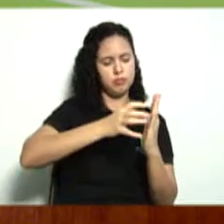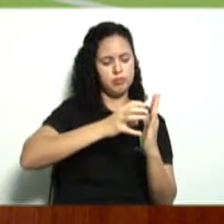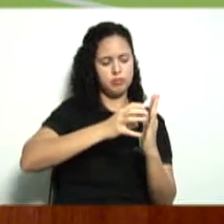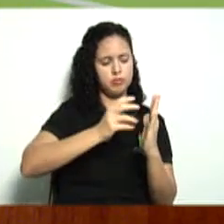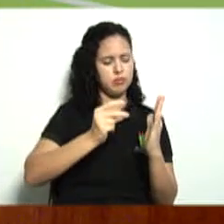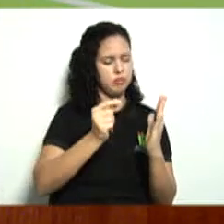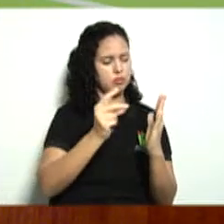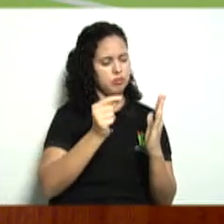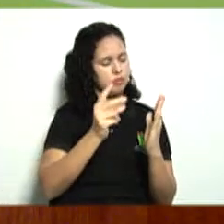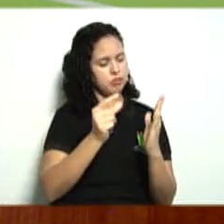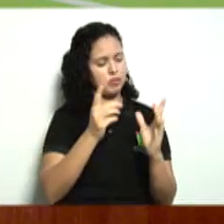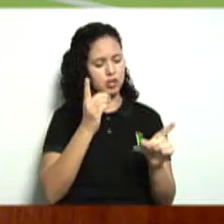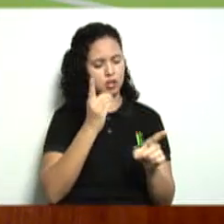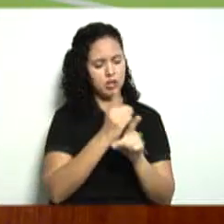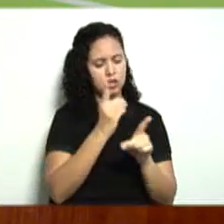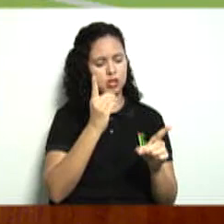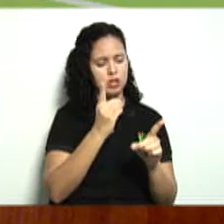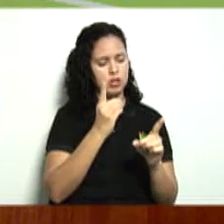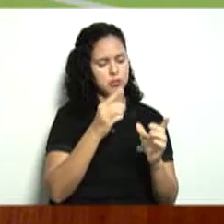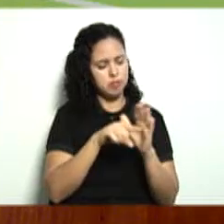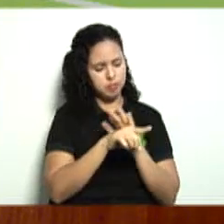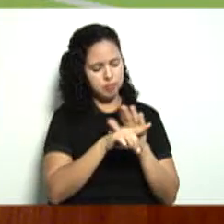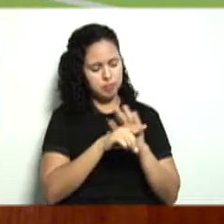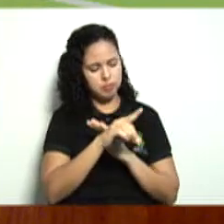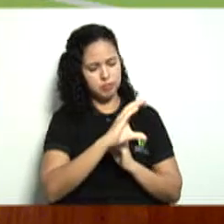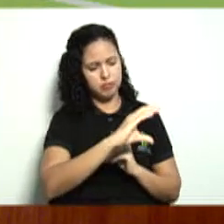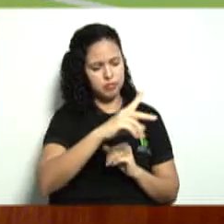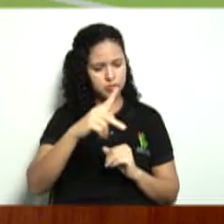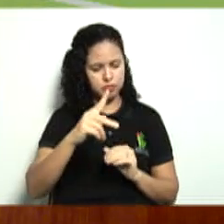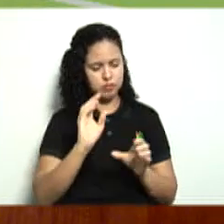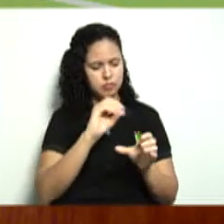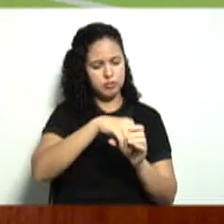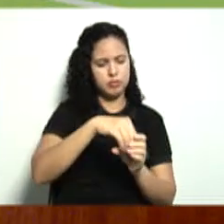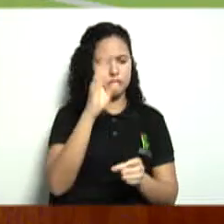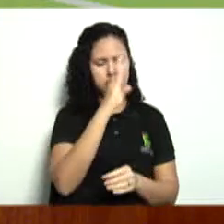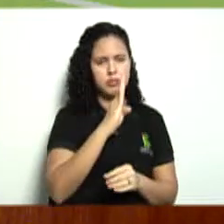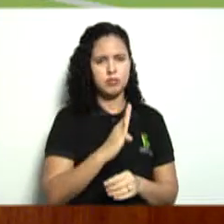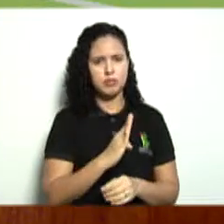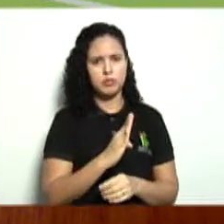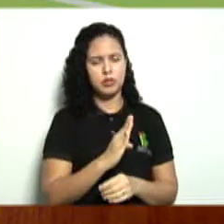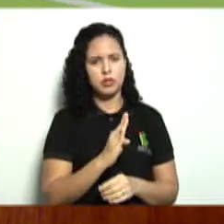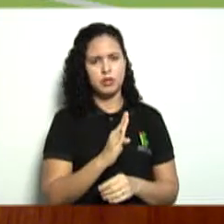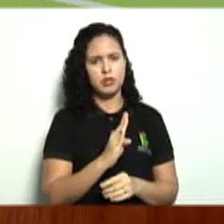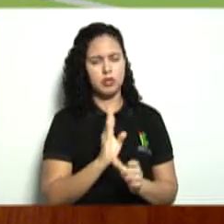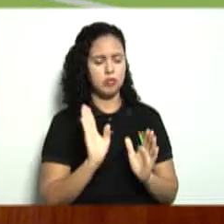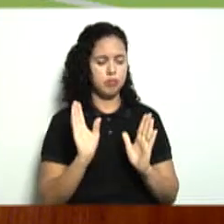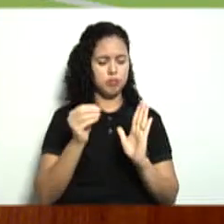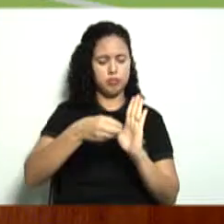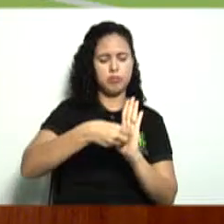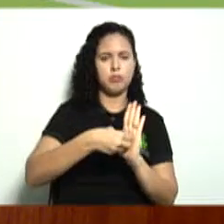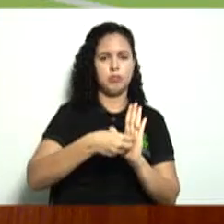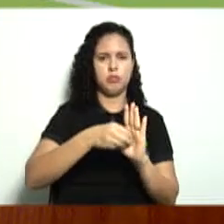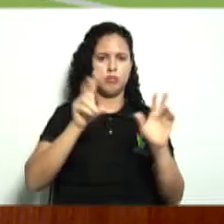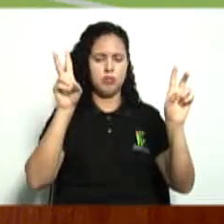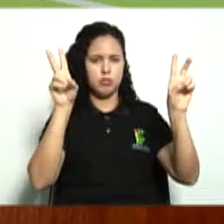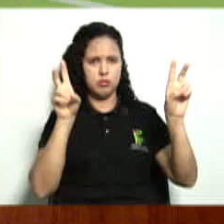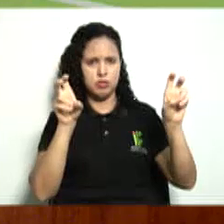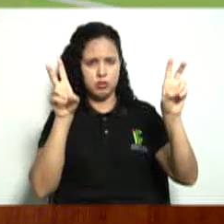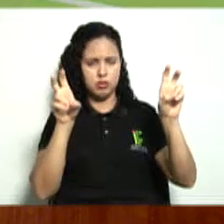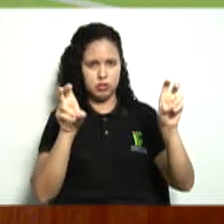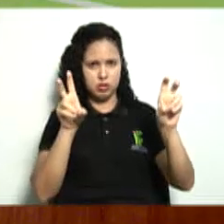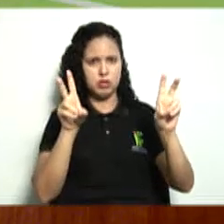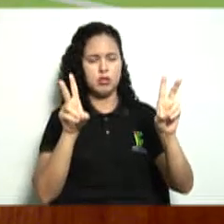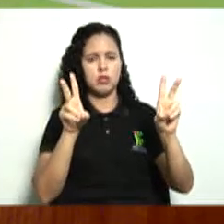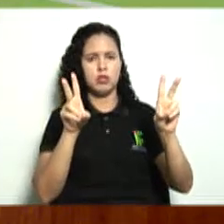fazendo uma pesquisa sobre cooperativas no Brasil, iniciei minha pesquisa, coloquei só o título. Aí no outro dia eu fui lá, pesquisei